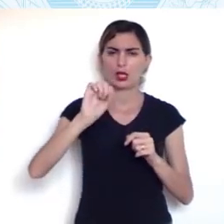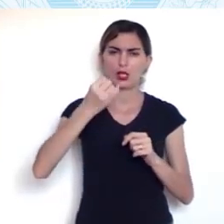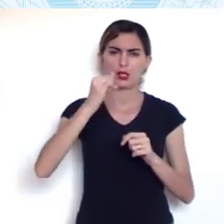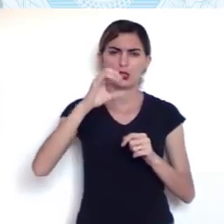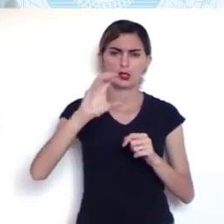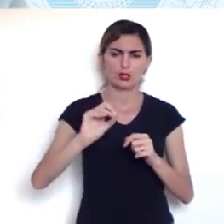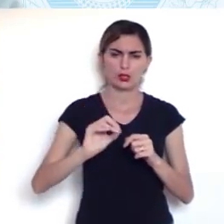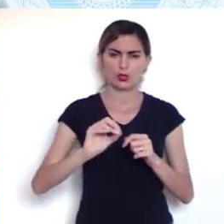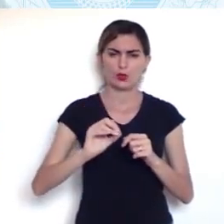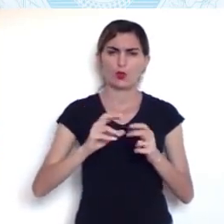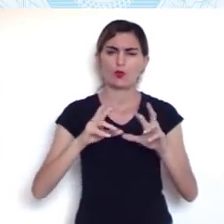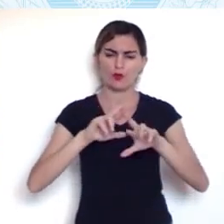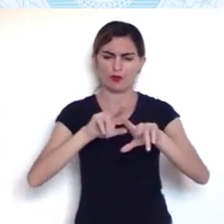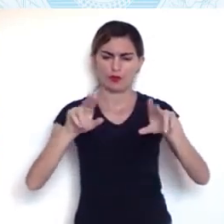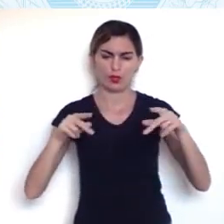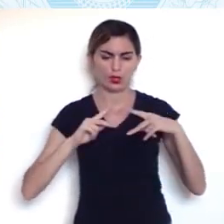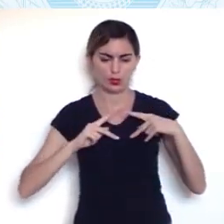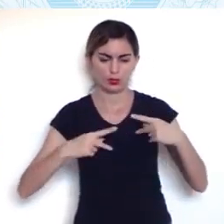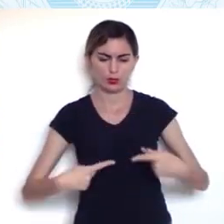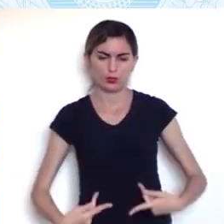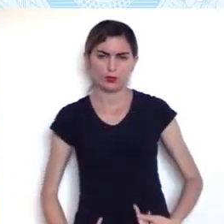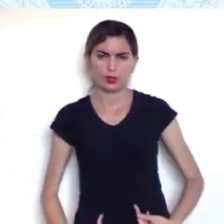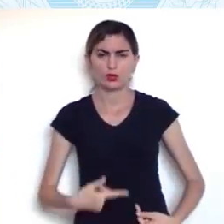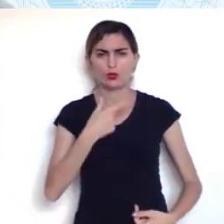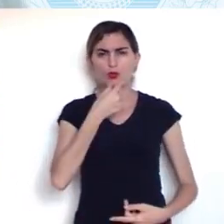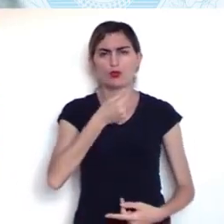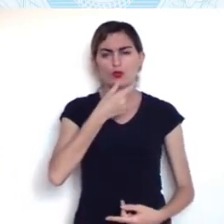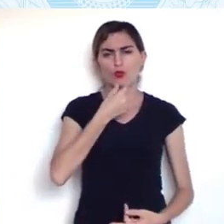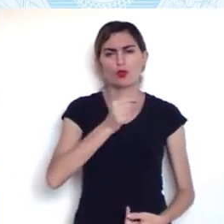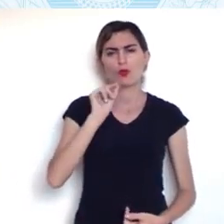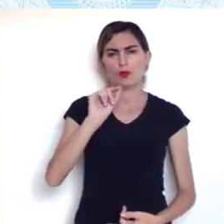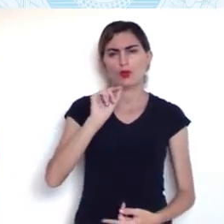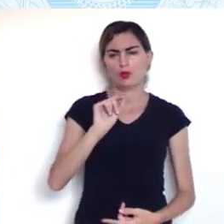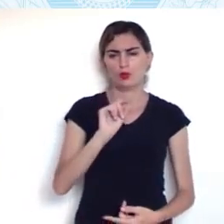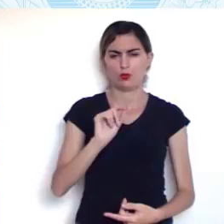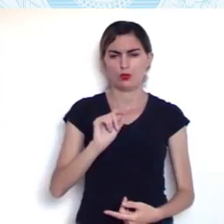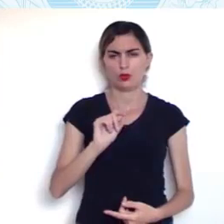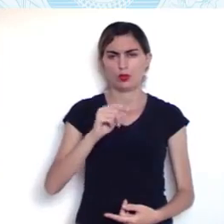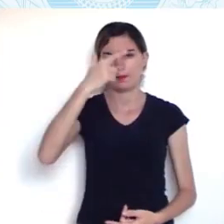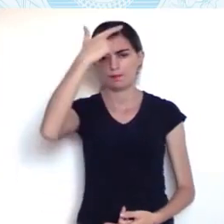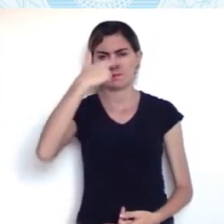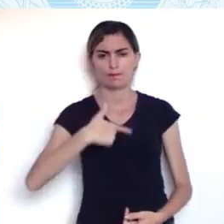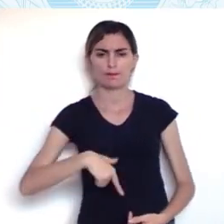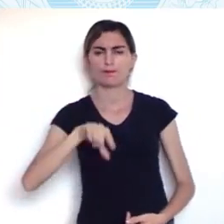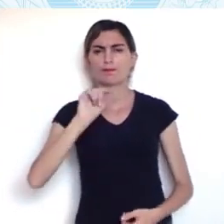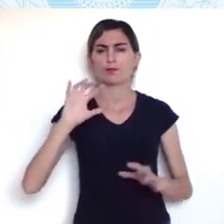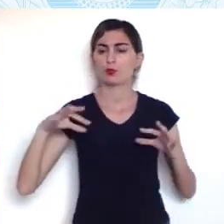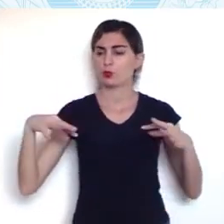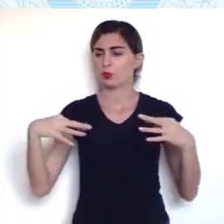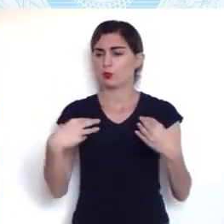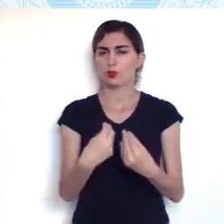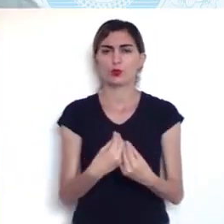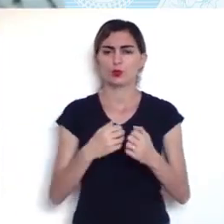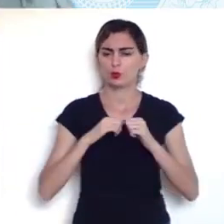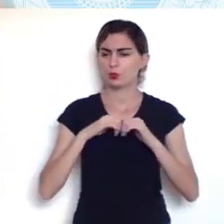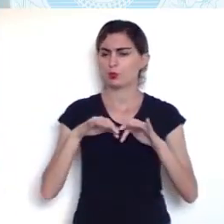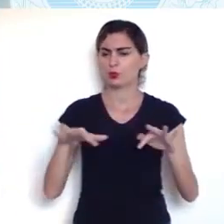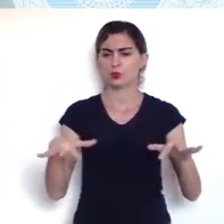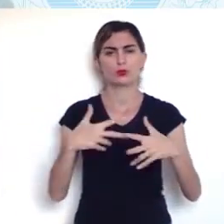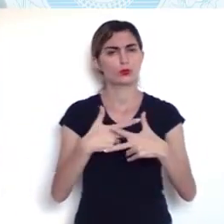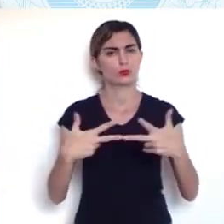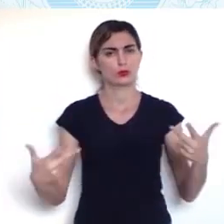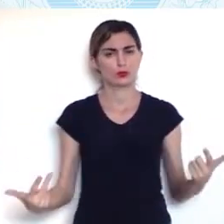clássico. Para os humanistas, o homem era a medida de todas